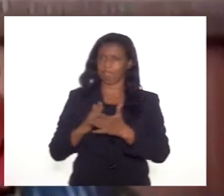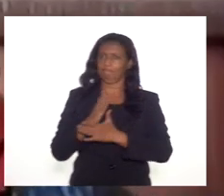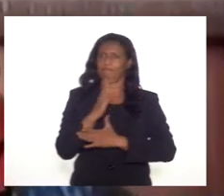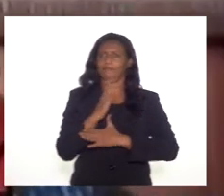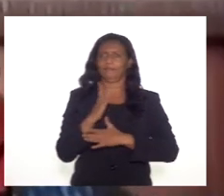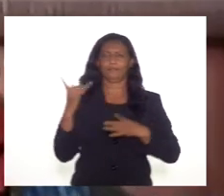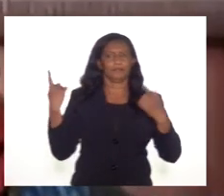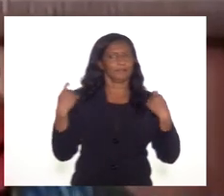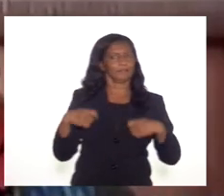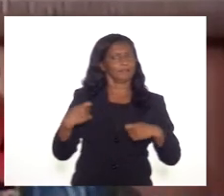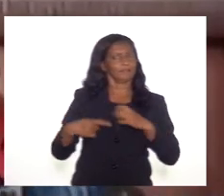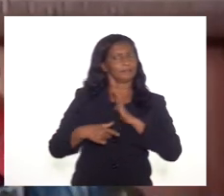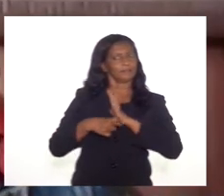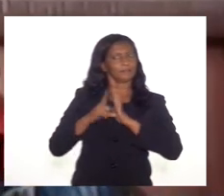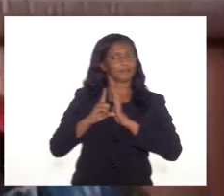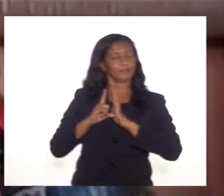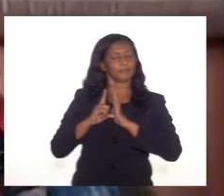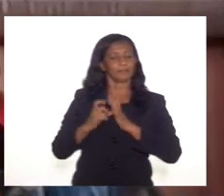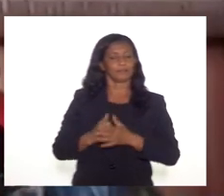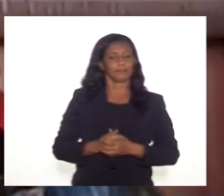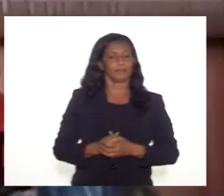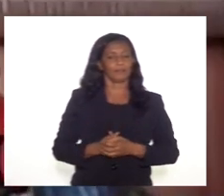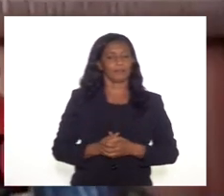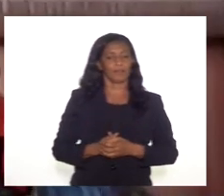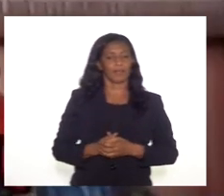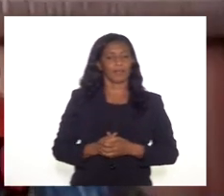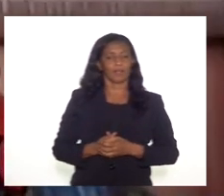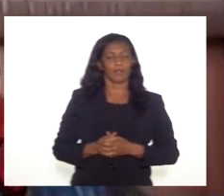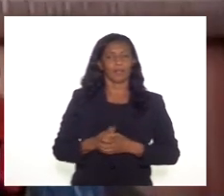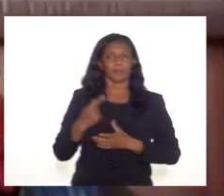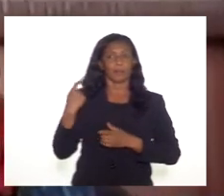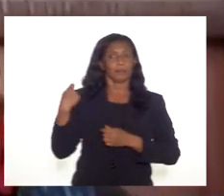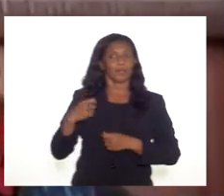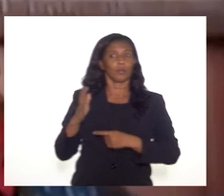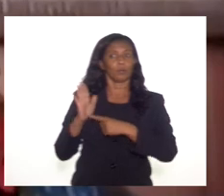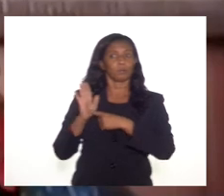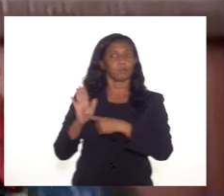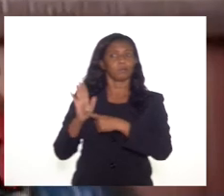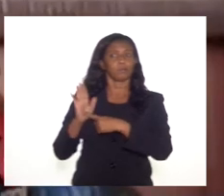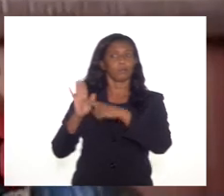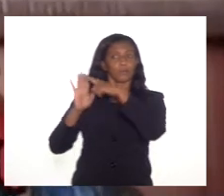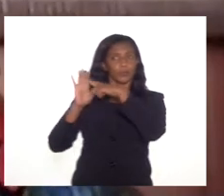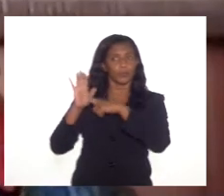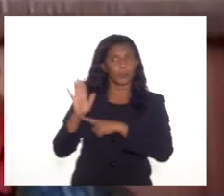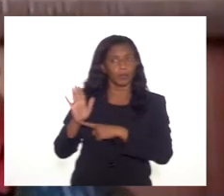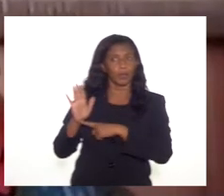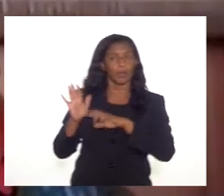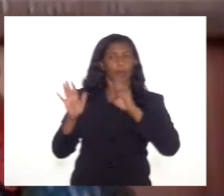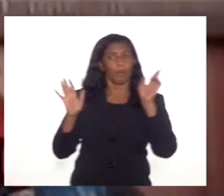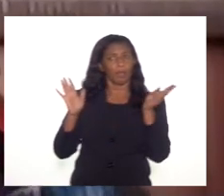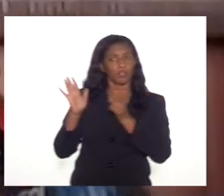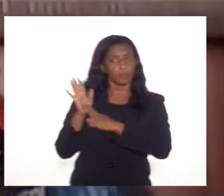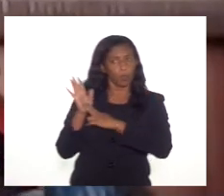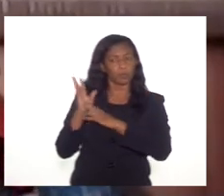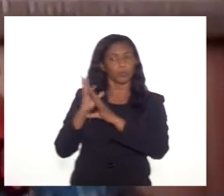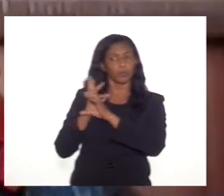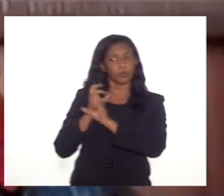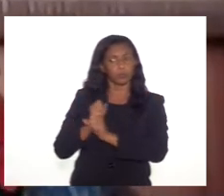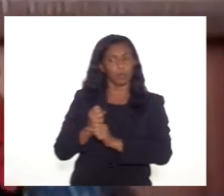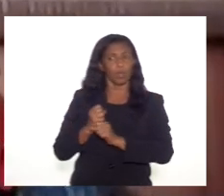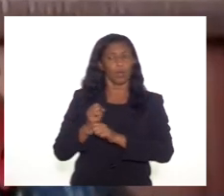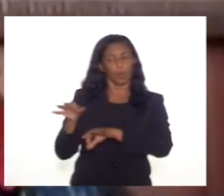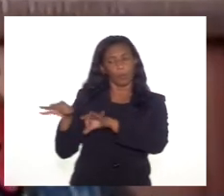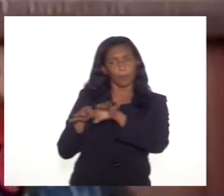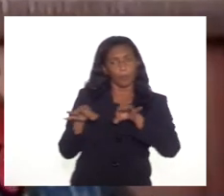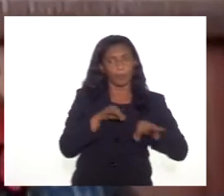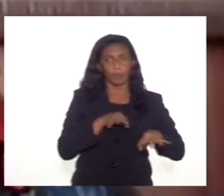precedido por uma prestação de contas, por uma resposta, pela entrega de um